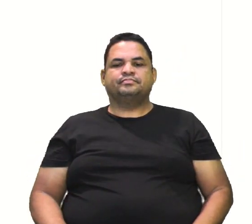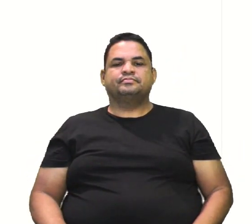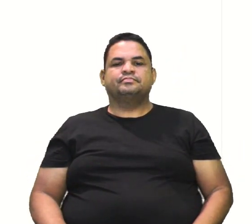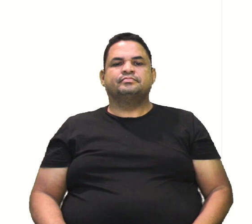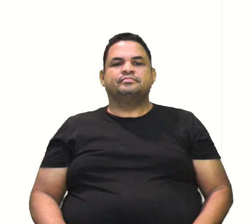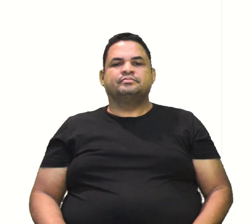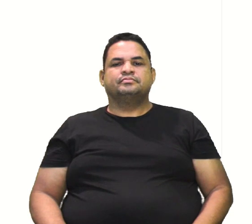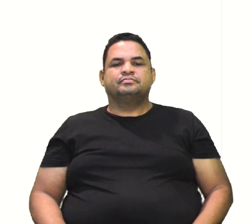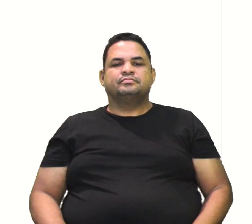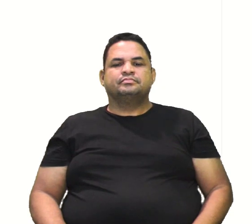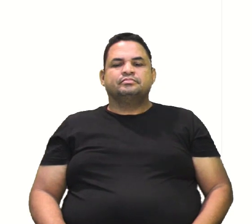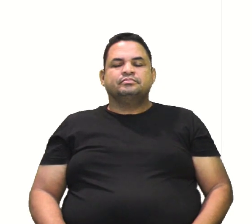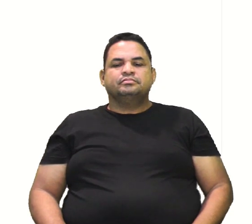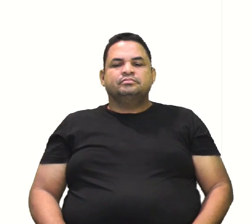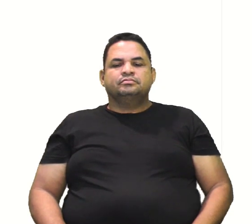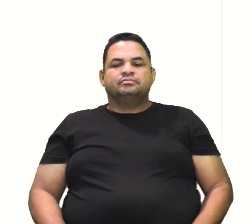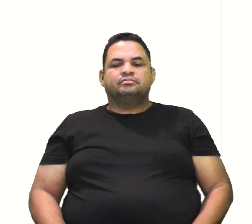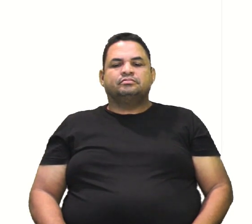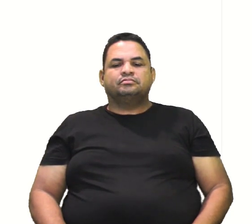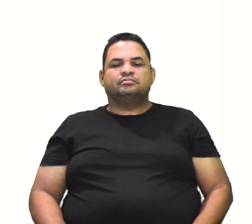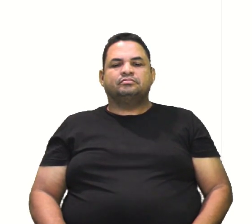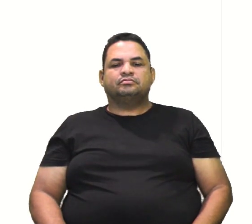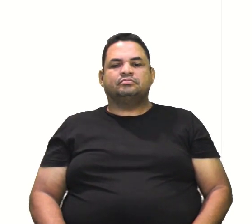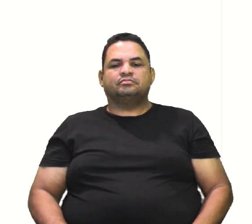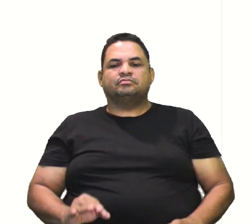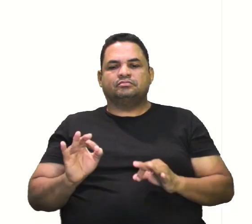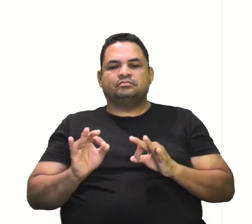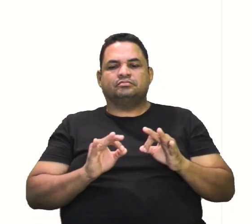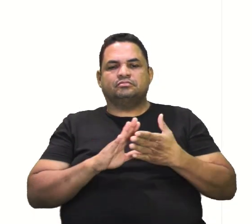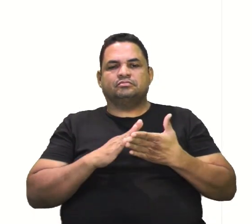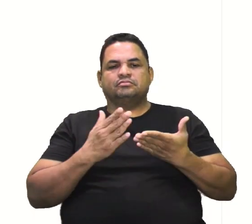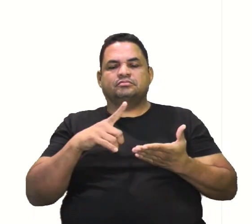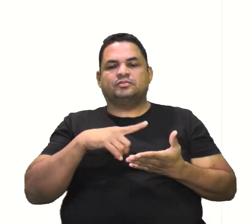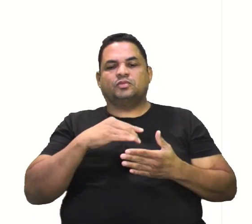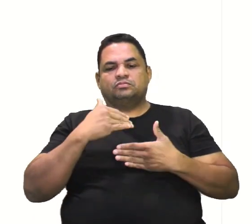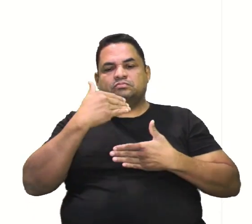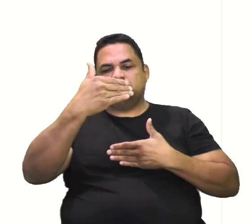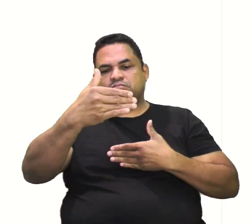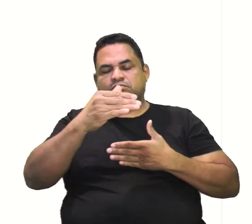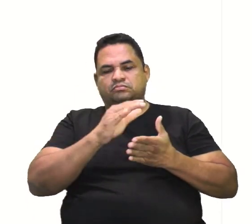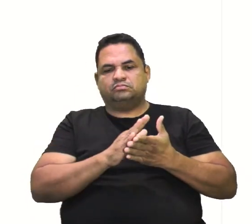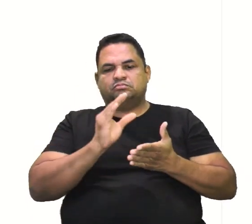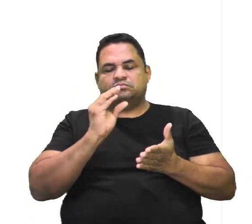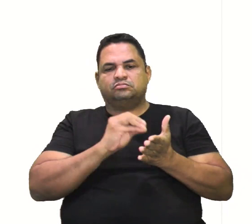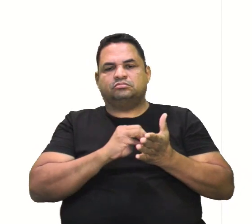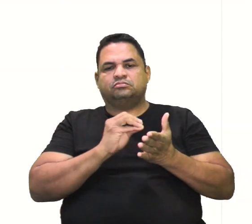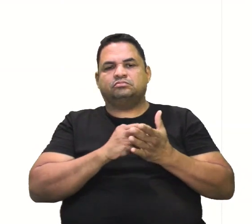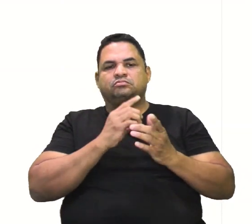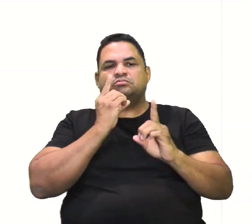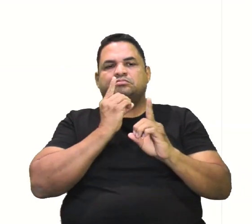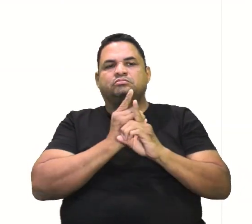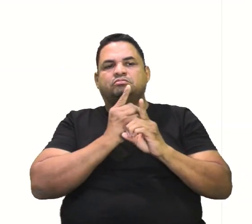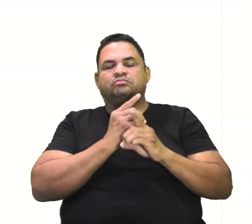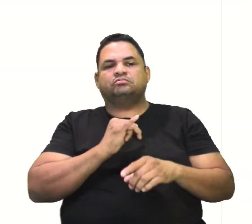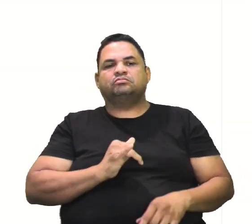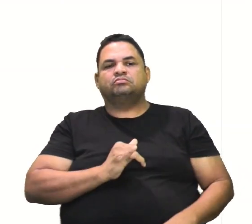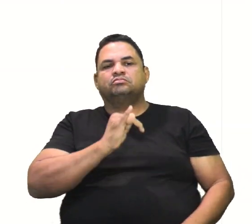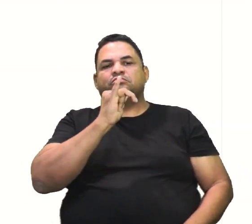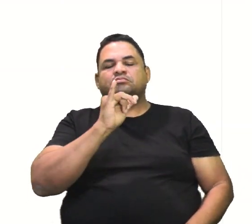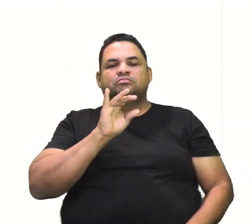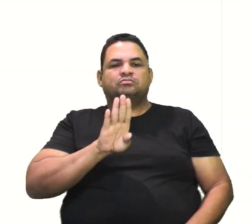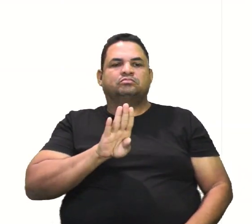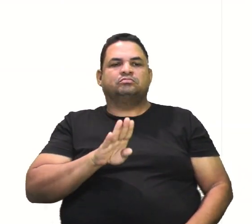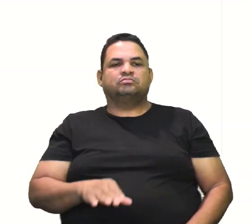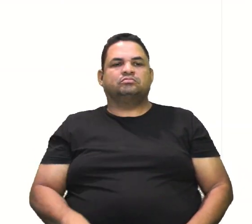pilastra central. Que, como está simétrico, rebatido, do outro lado é a mesma coisa, né? Tá faltando a gente achar o y do ponto